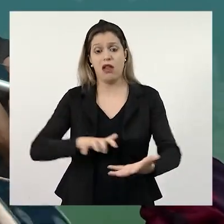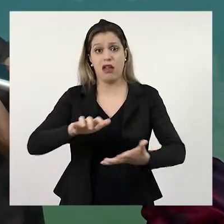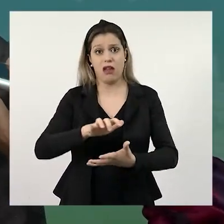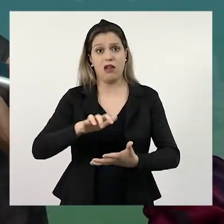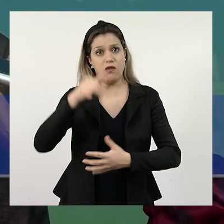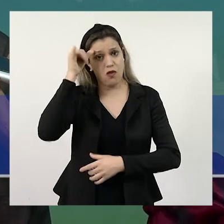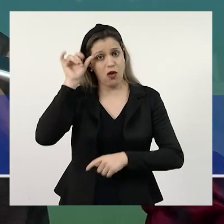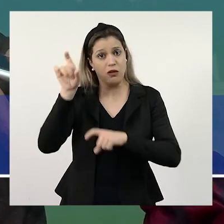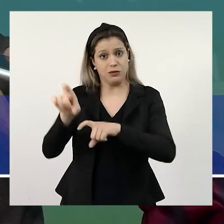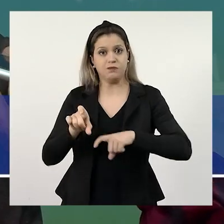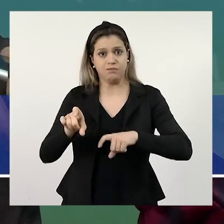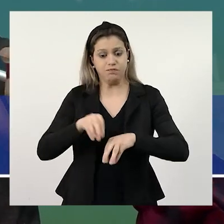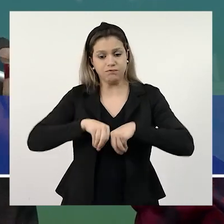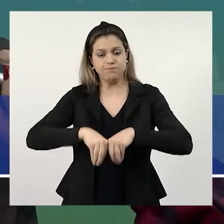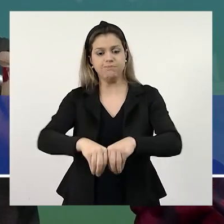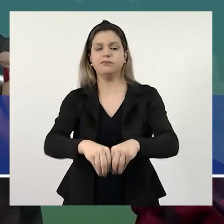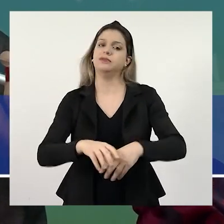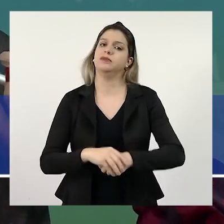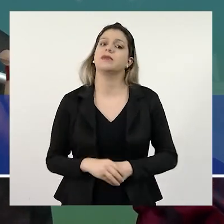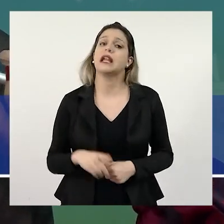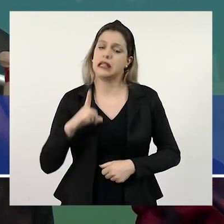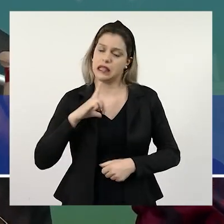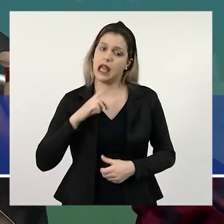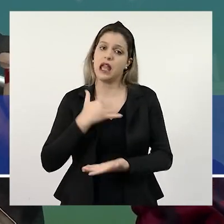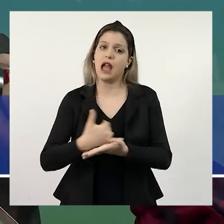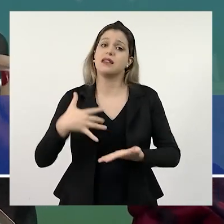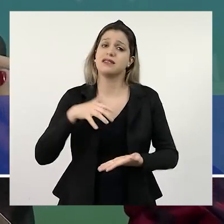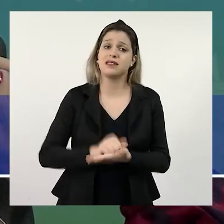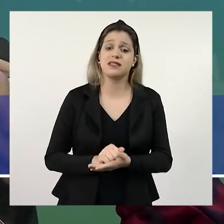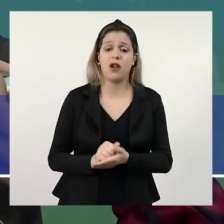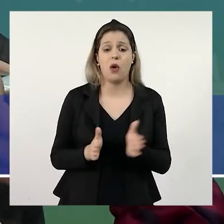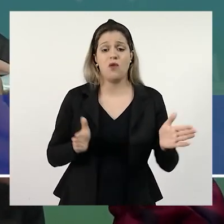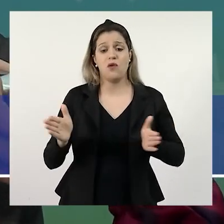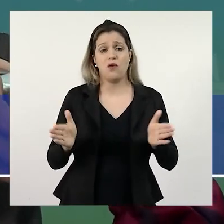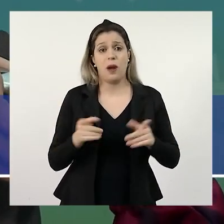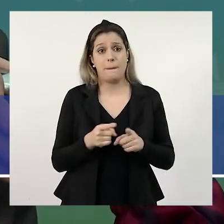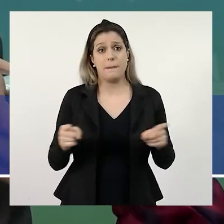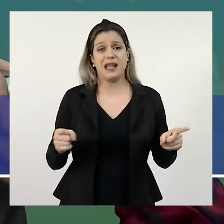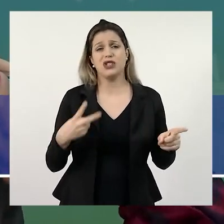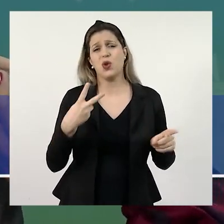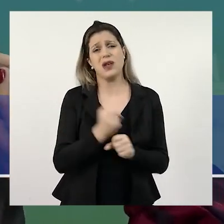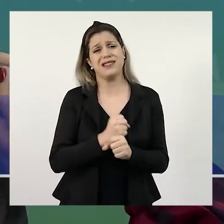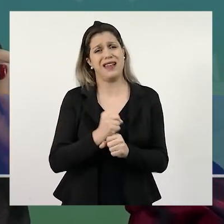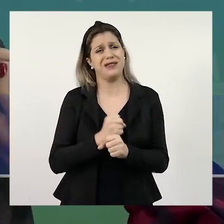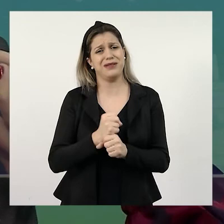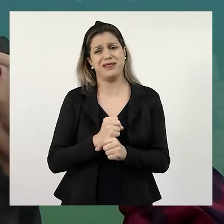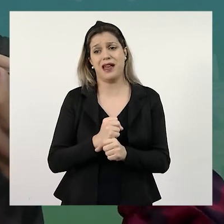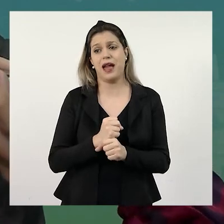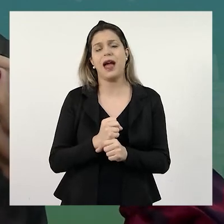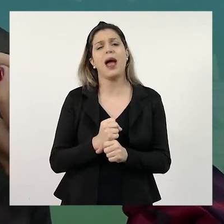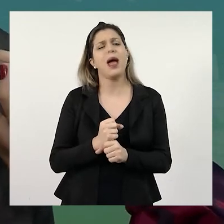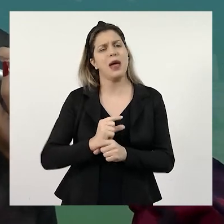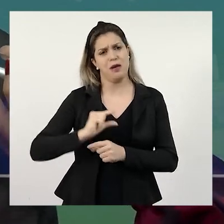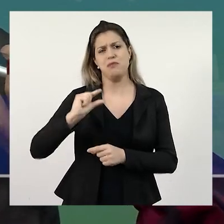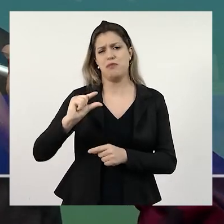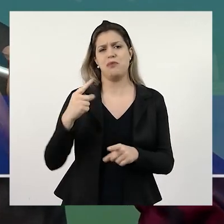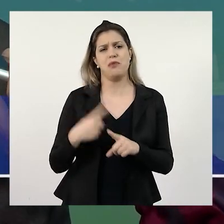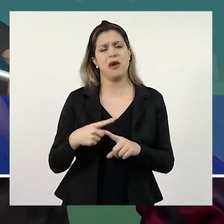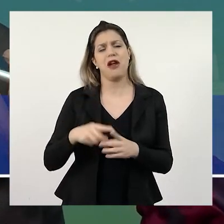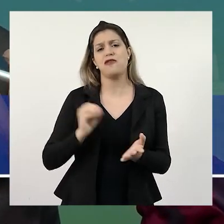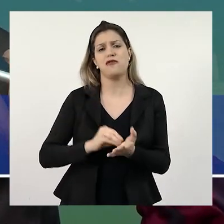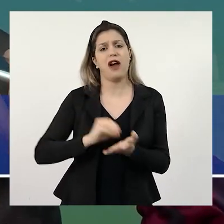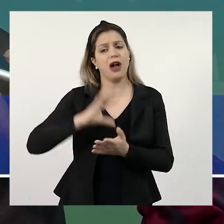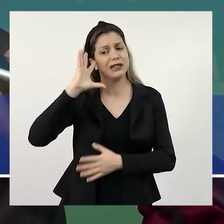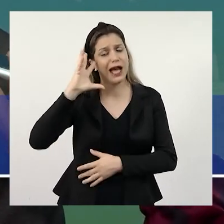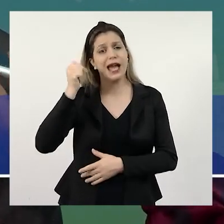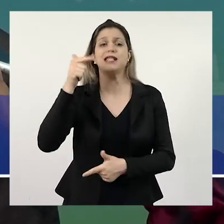faz a inscrição provisória e ela tem um prazo de validade de 2 anos e isso é um período muito curto, porque você não resolve